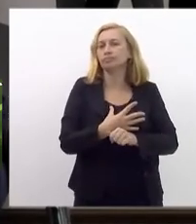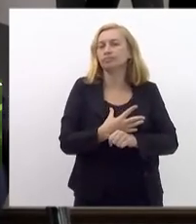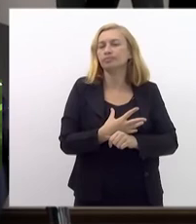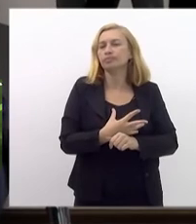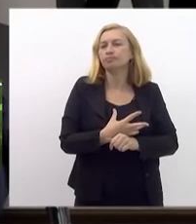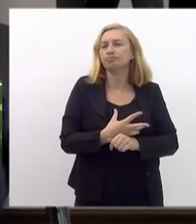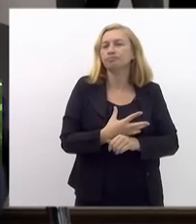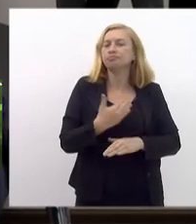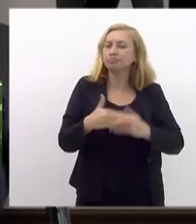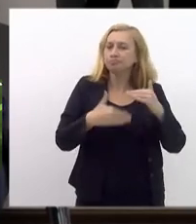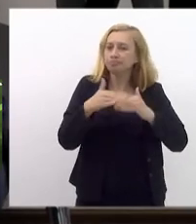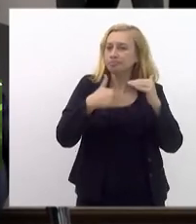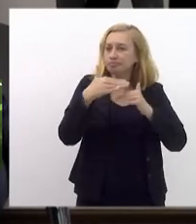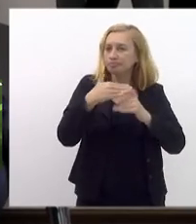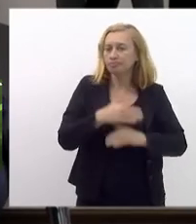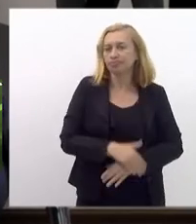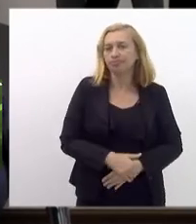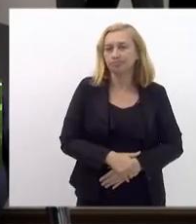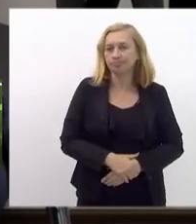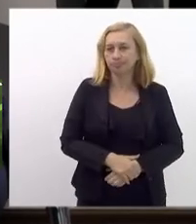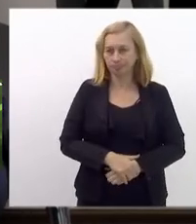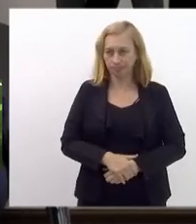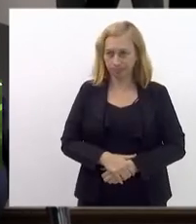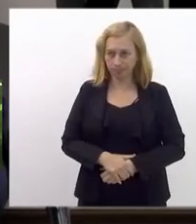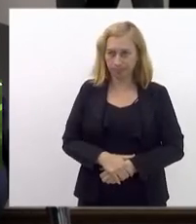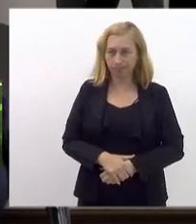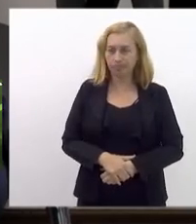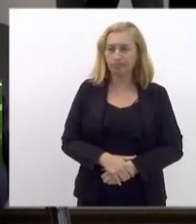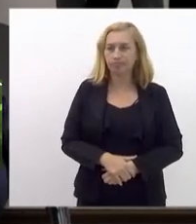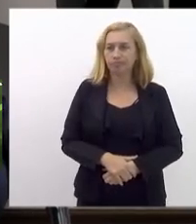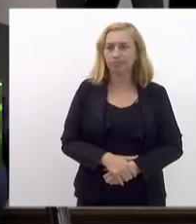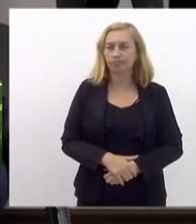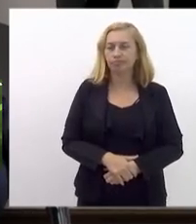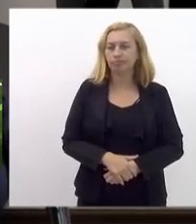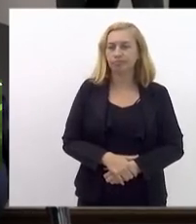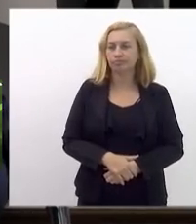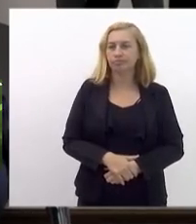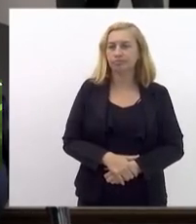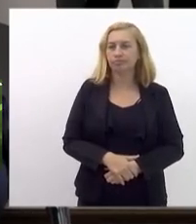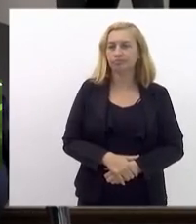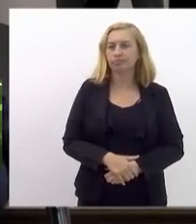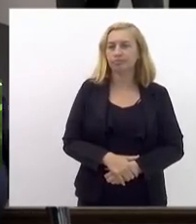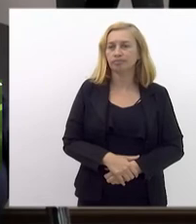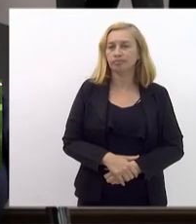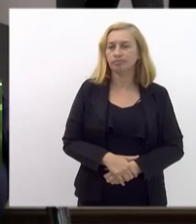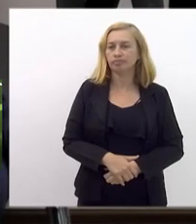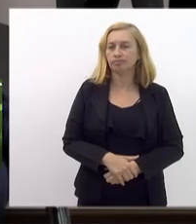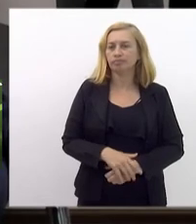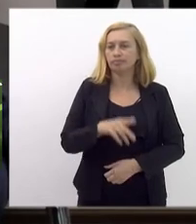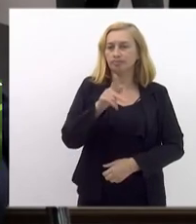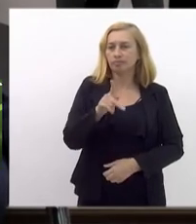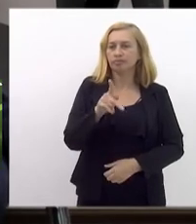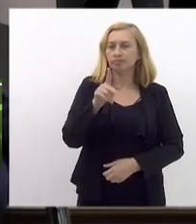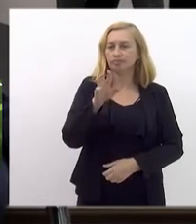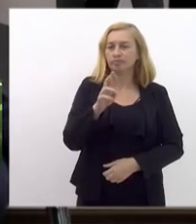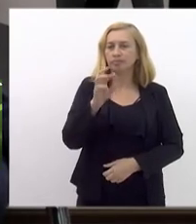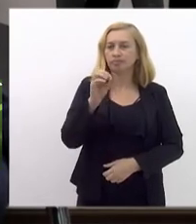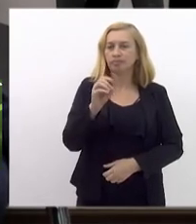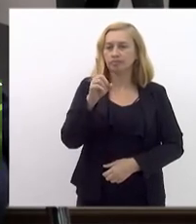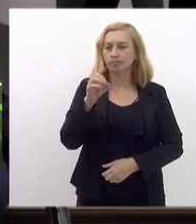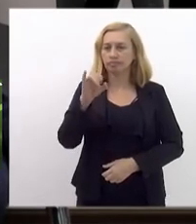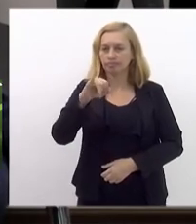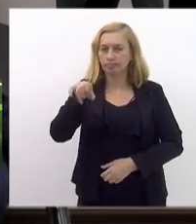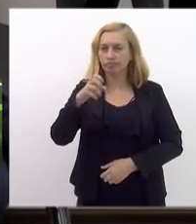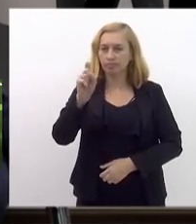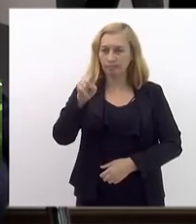venham a ser desenvolvidos. Dessa forma, o resgate da figura do Proderge é importantíssimo. Eu já